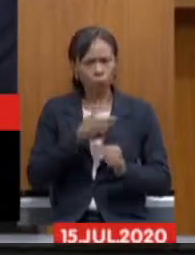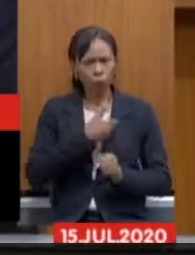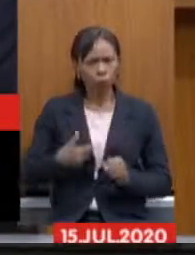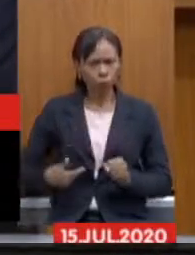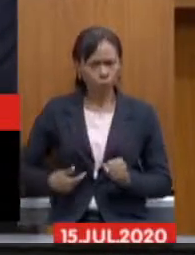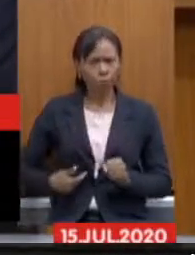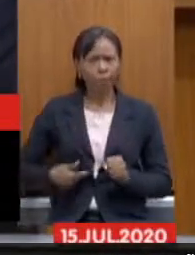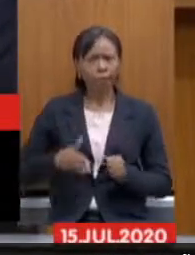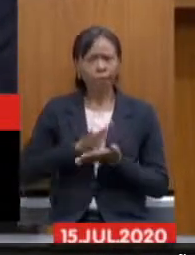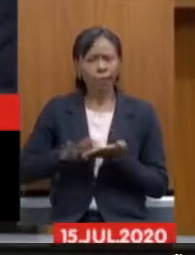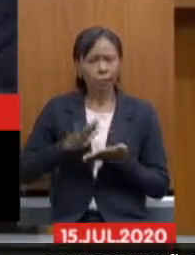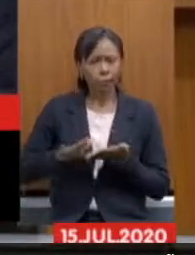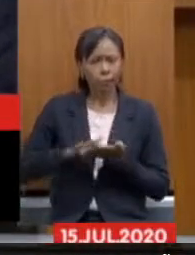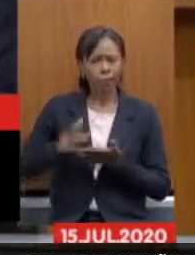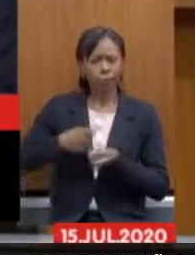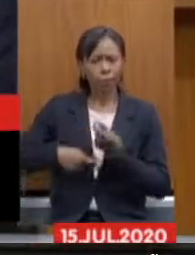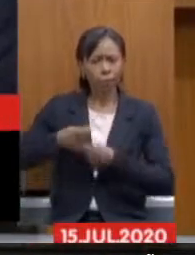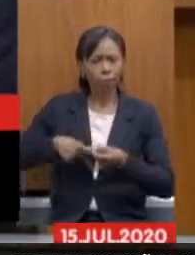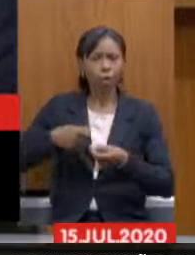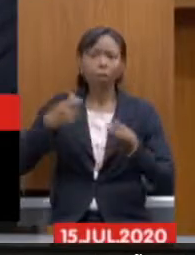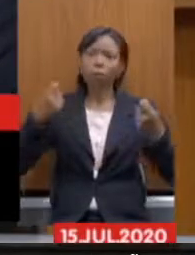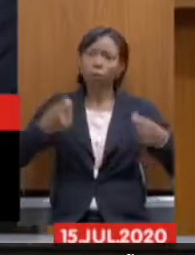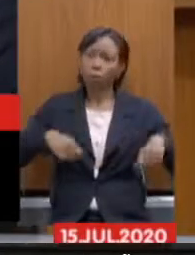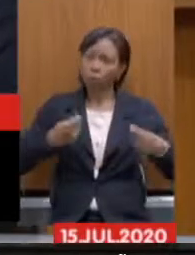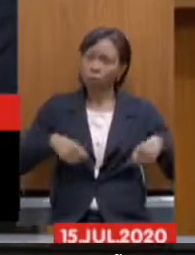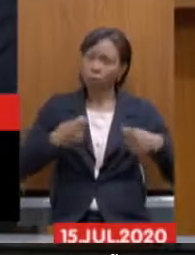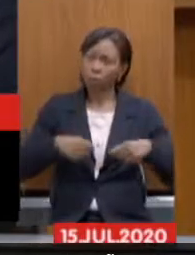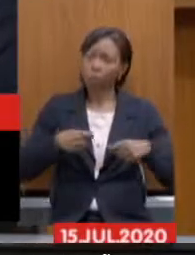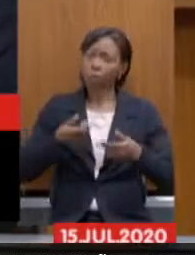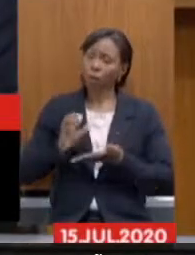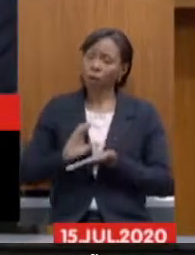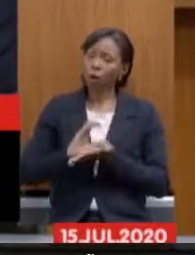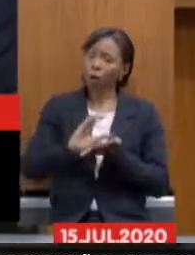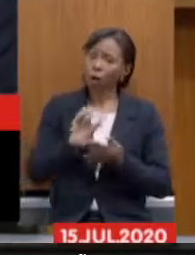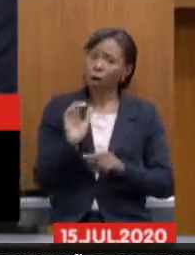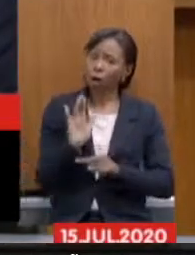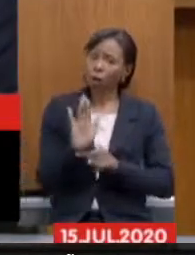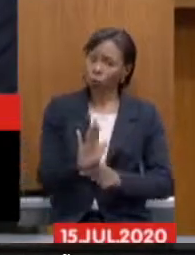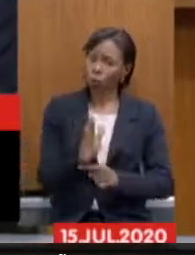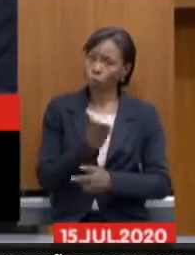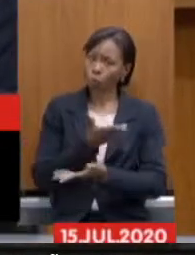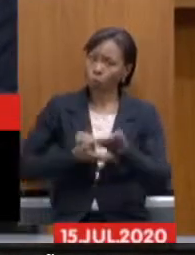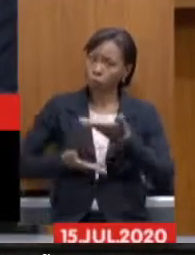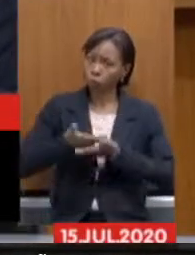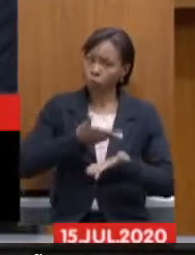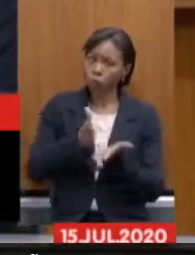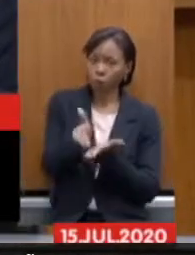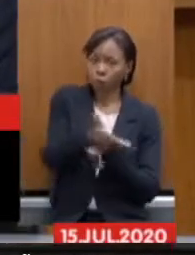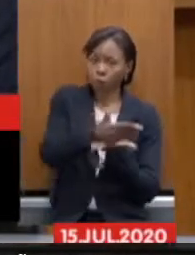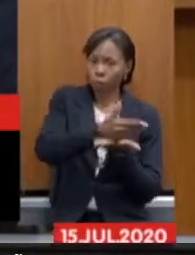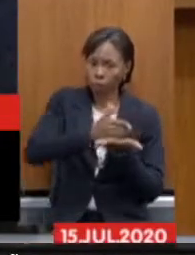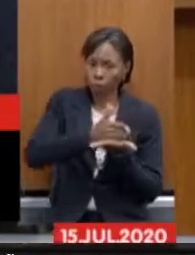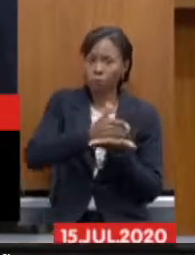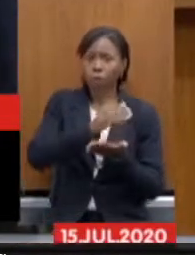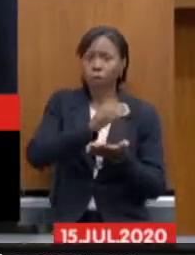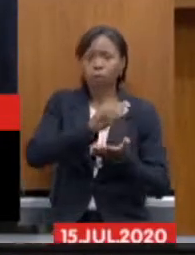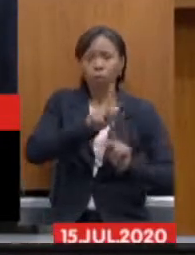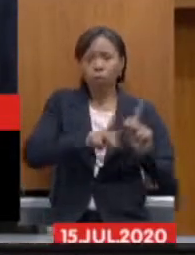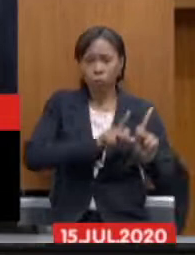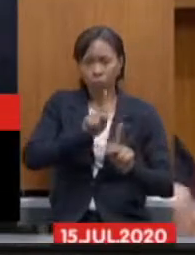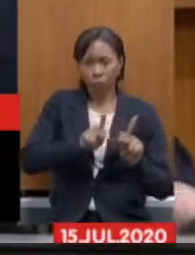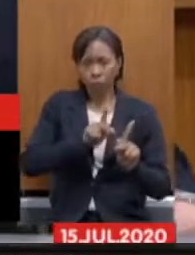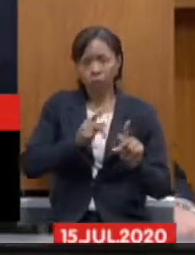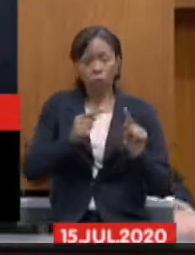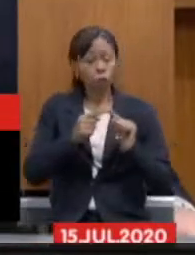despesas de administração é indispensável uma contribuição comum que deve ser dividida entre os cidadãos de